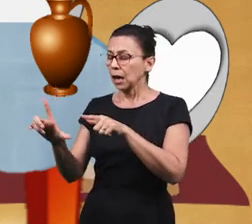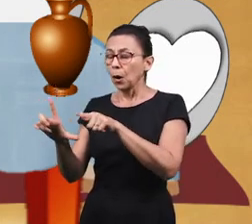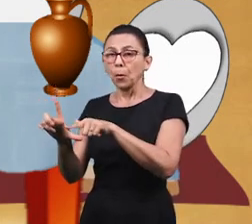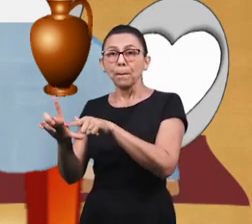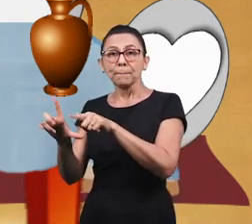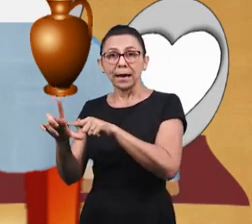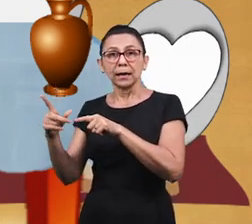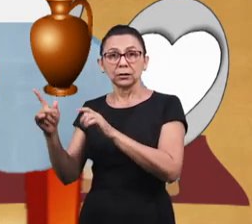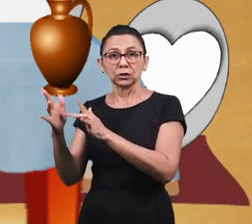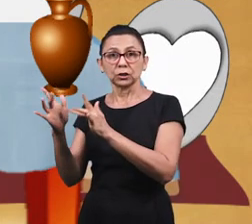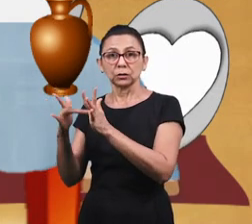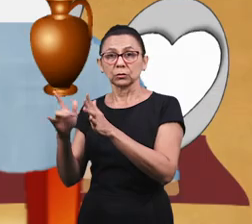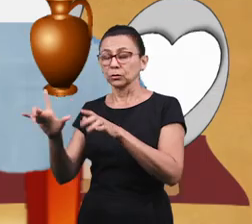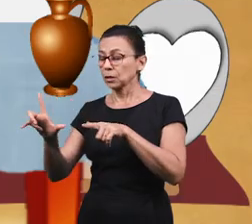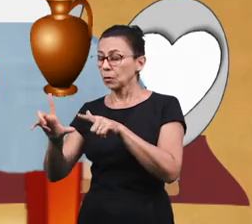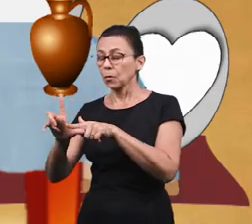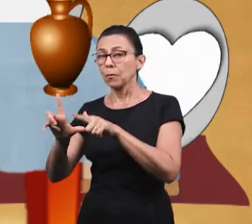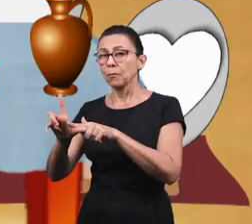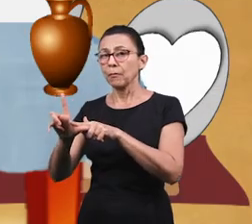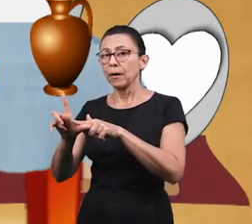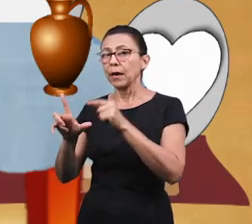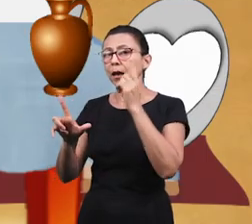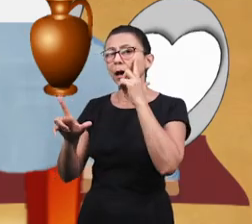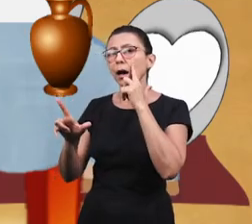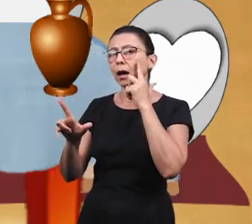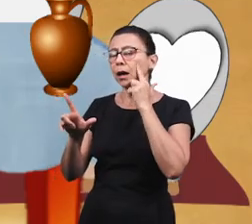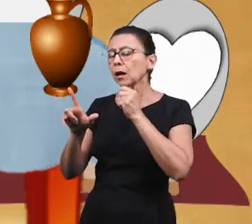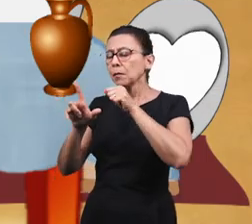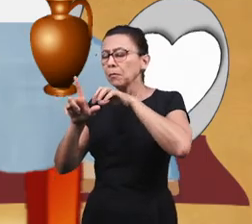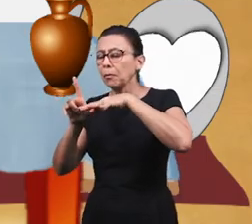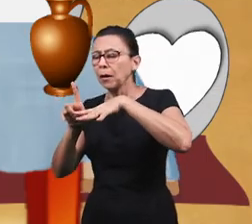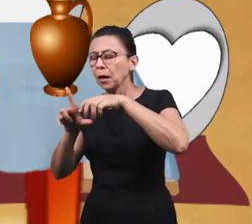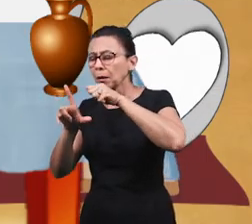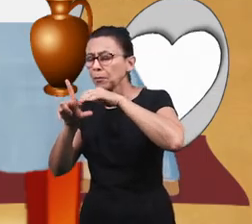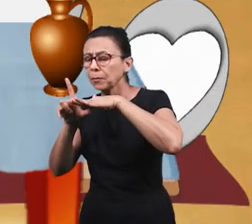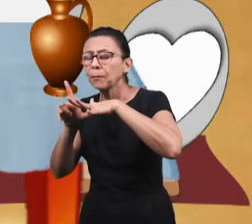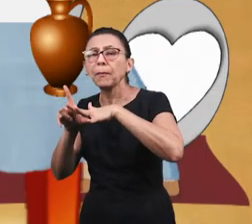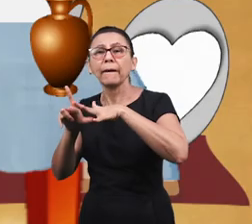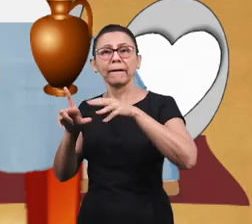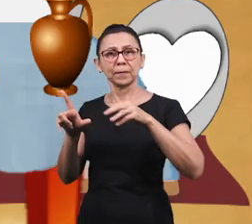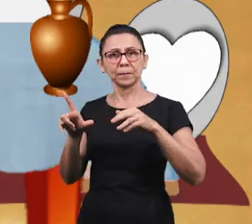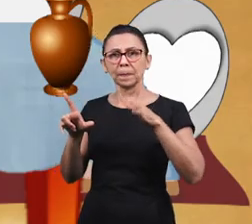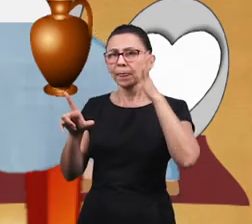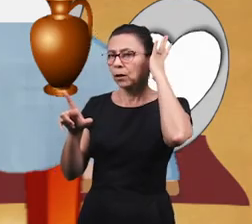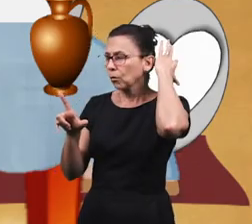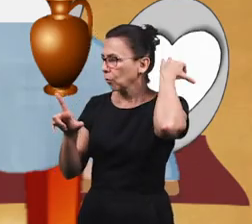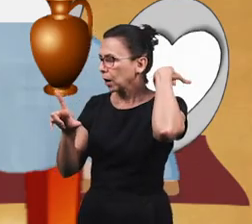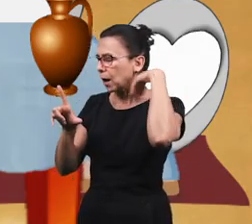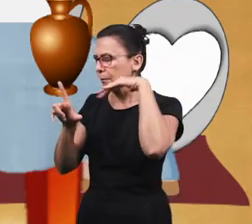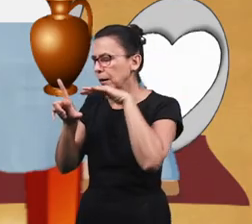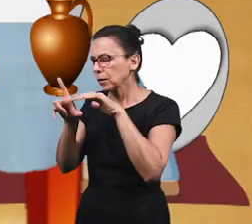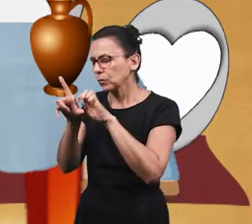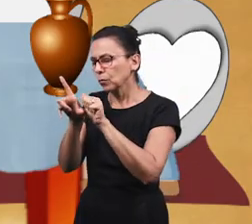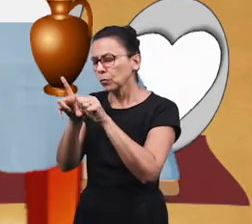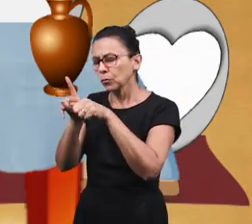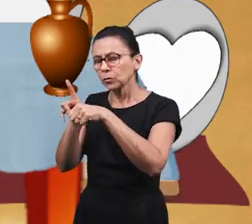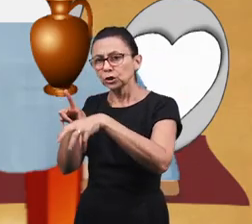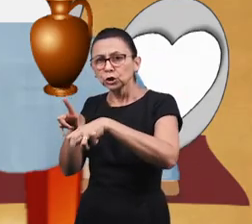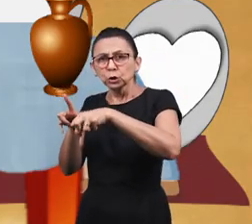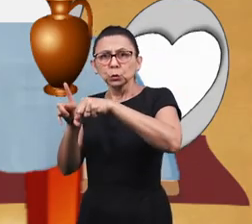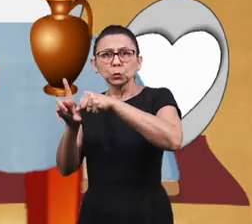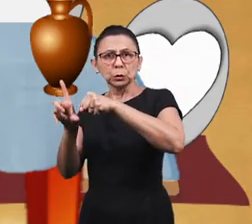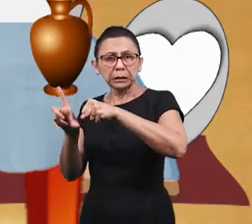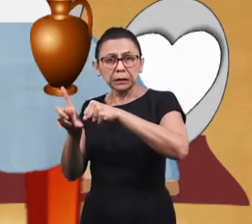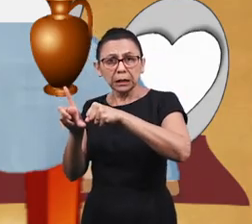ela enxugava os pés de Jesus. Ela também não parava de beijar e ungir